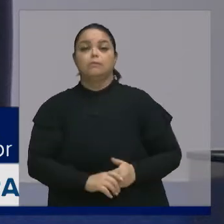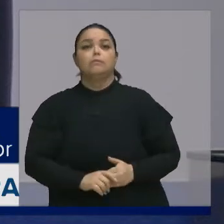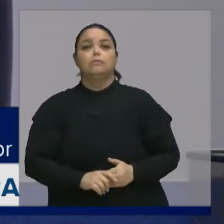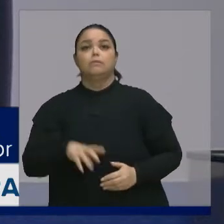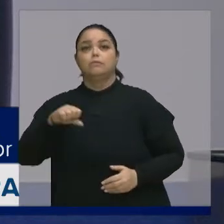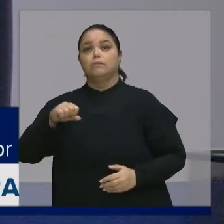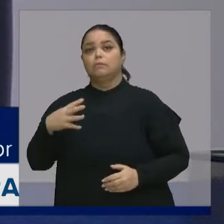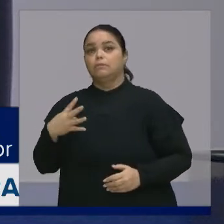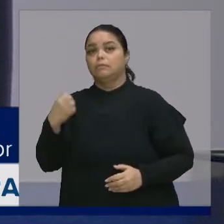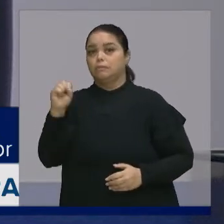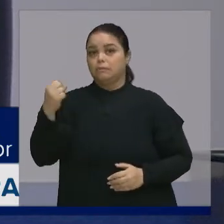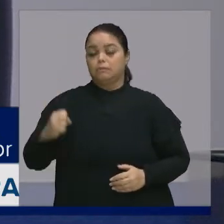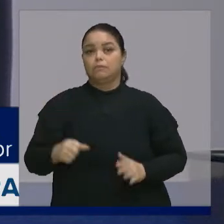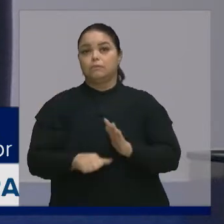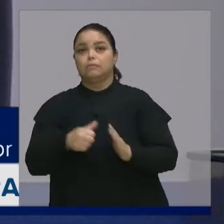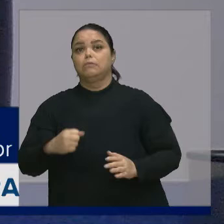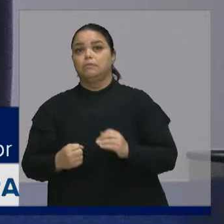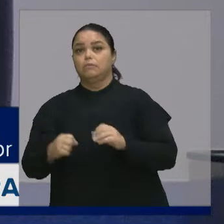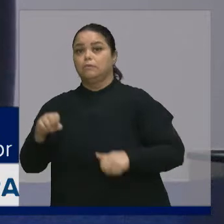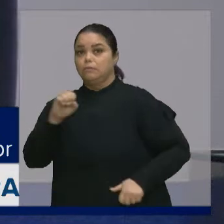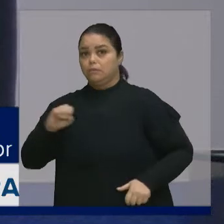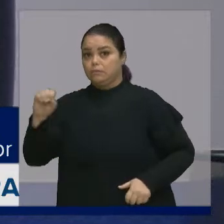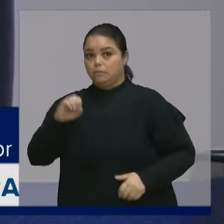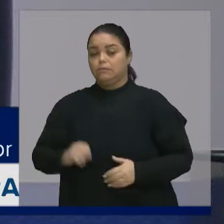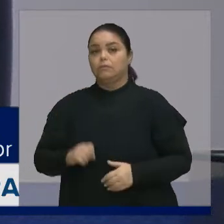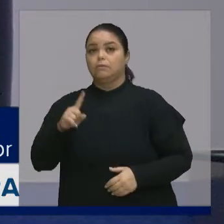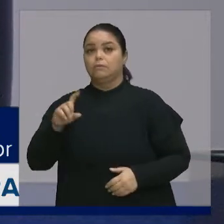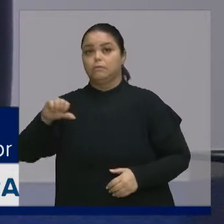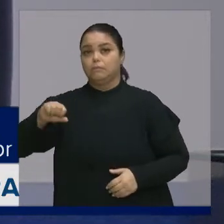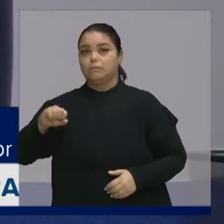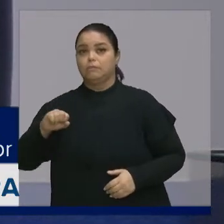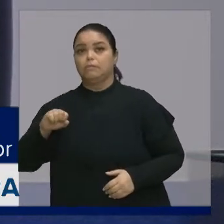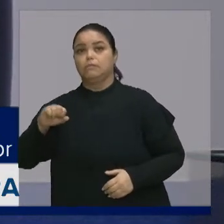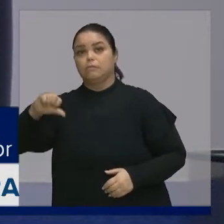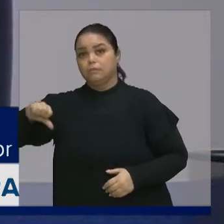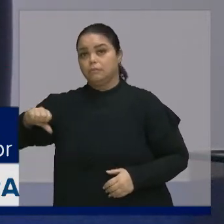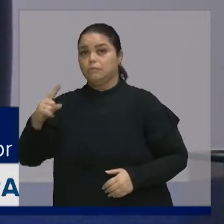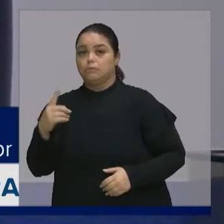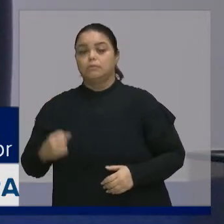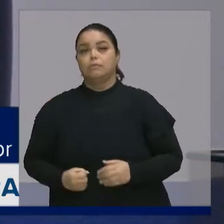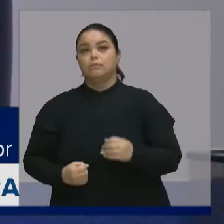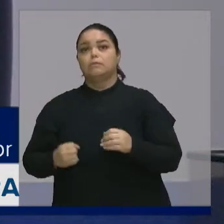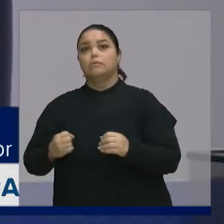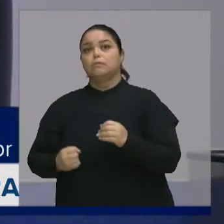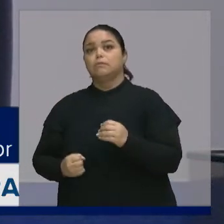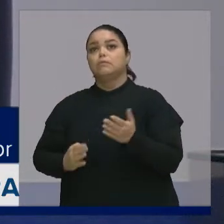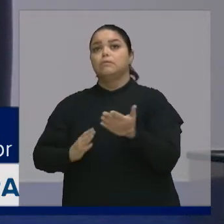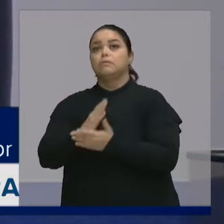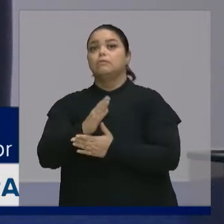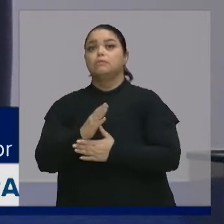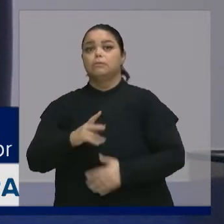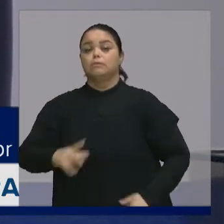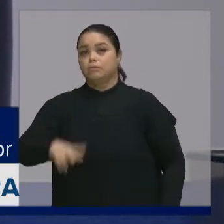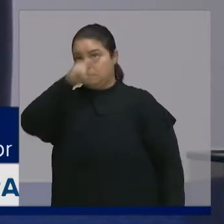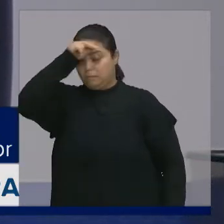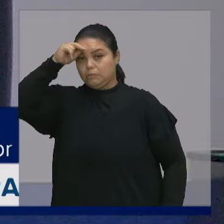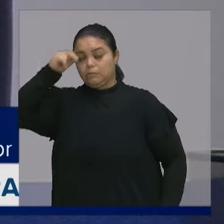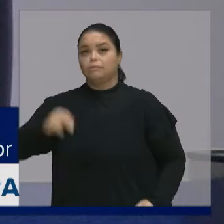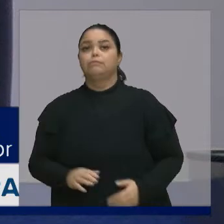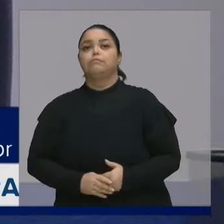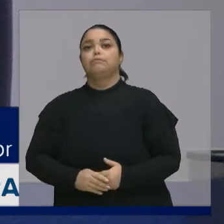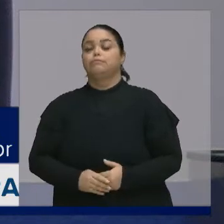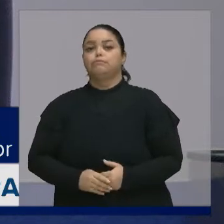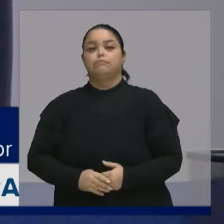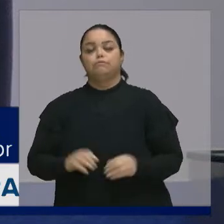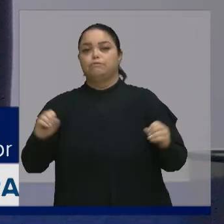4.948, de 1º de outubro de 1996, que autoriza a Prefeitura Municipal a alienar,